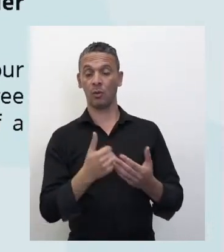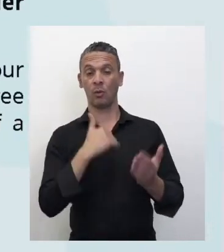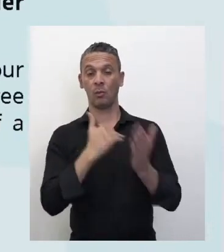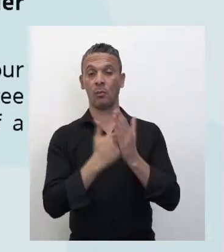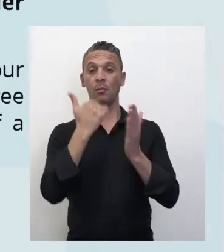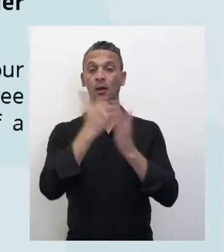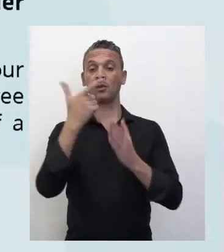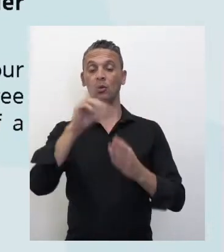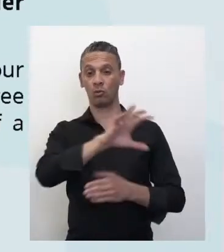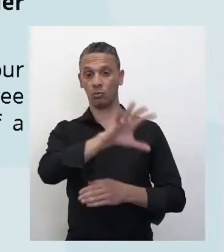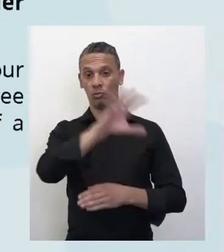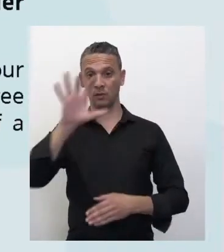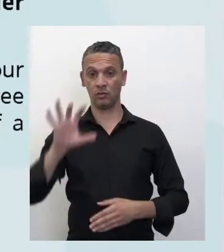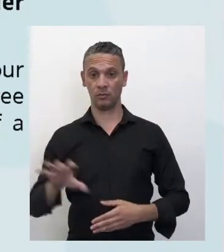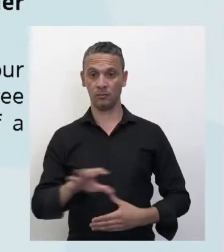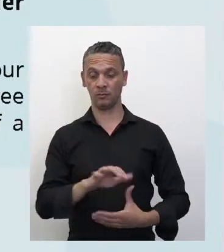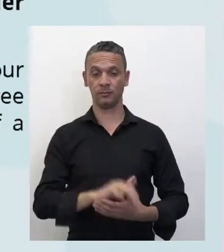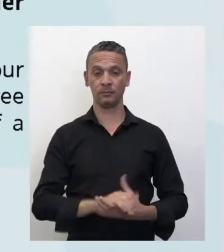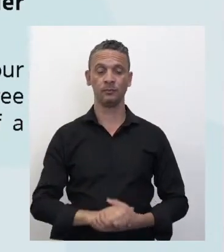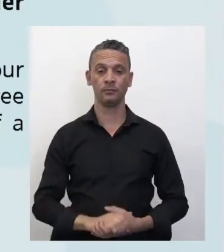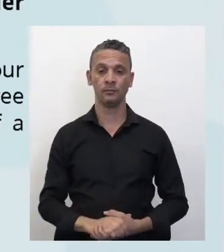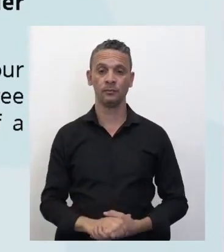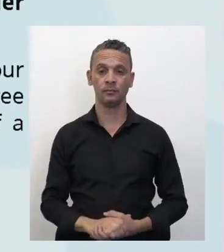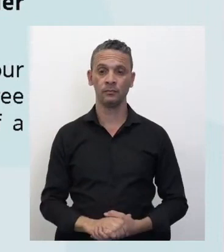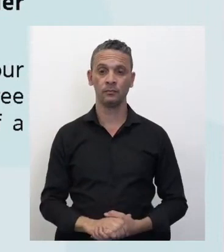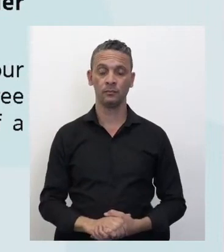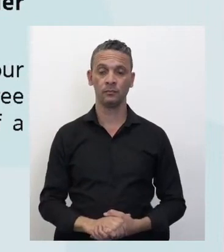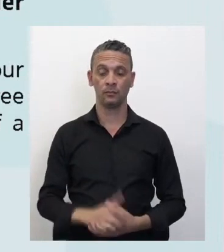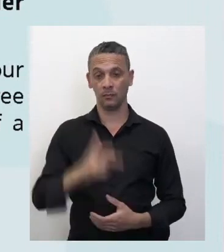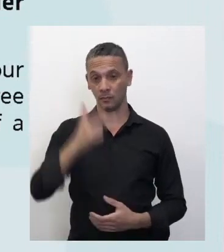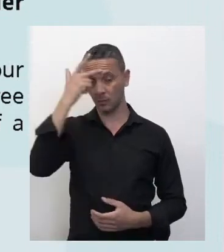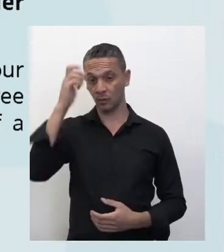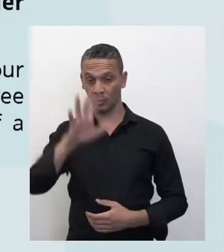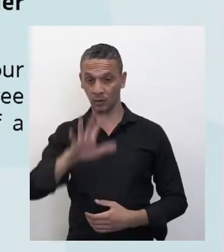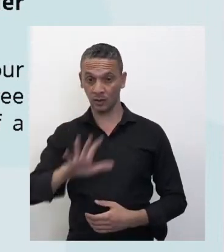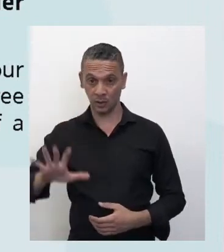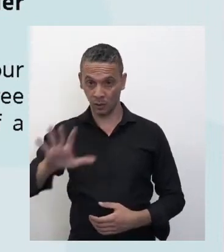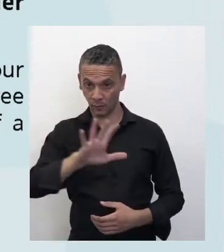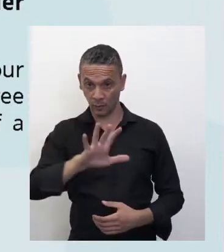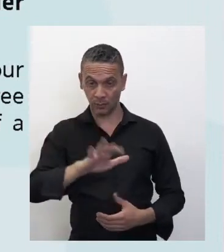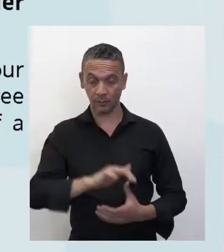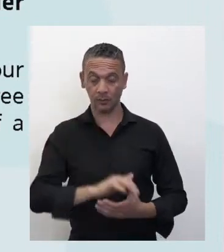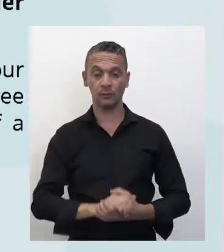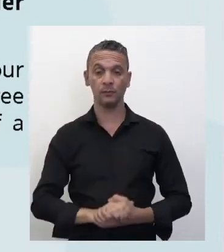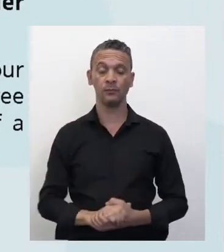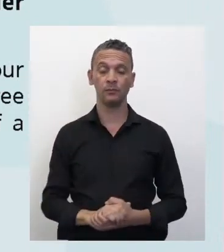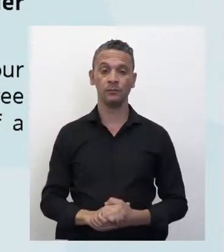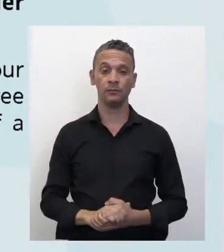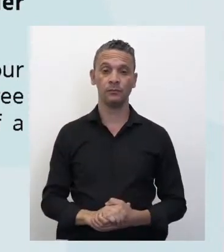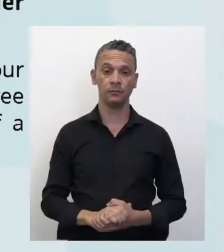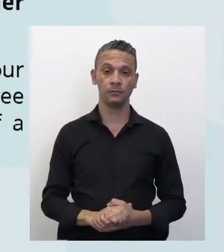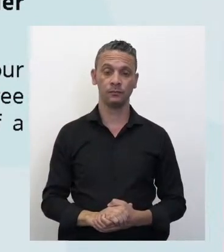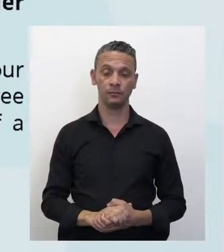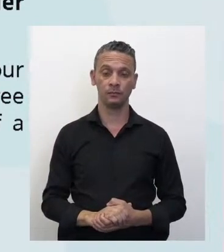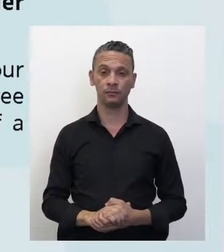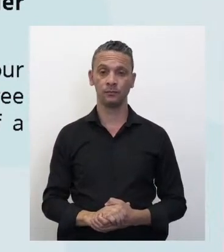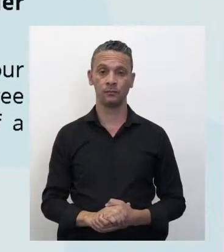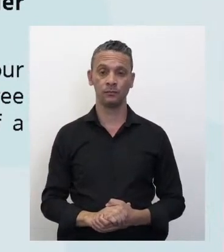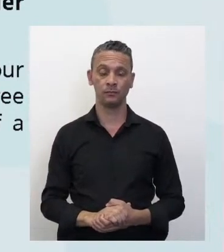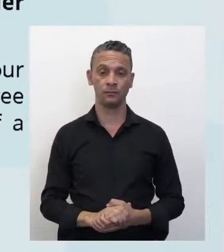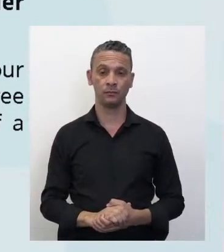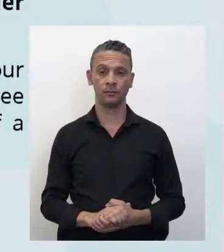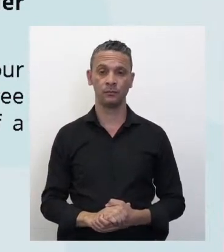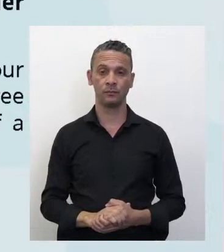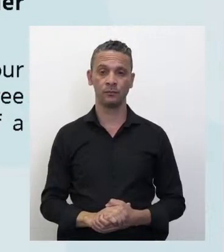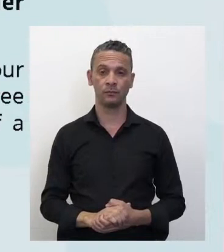An average European citizen O europeu mediano uses approximately 4 times more resources than one in